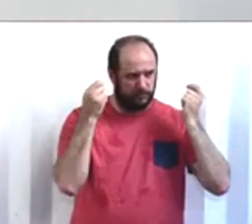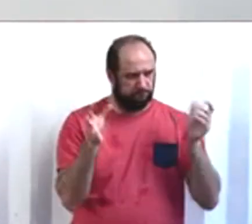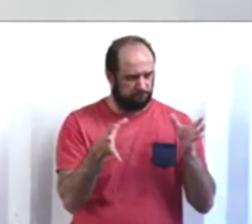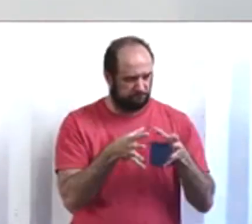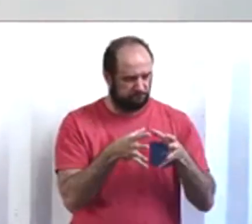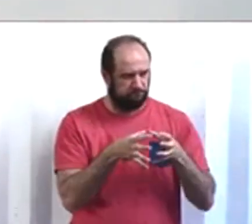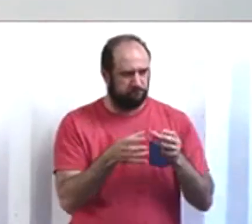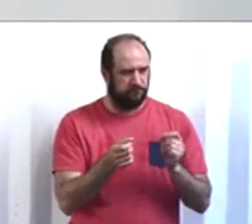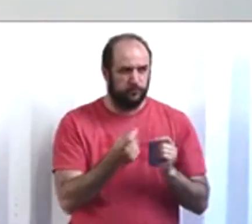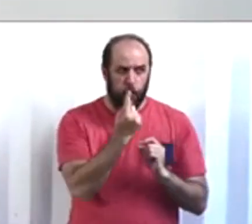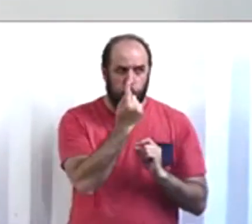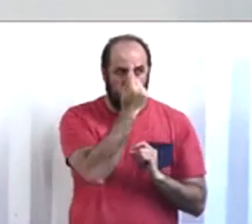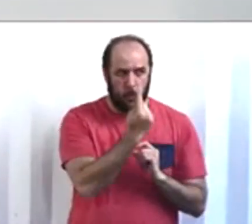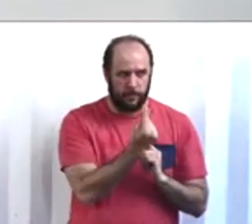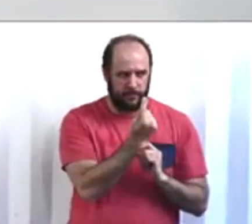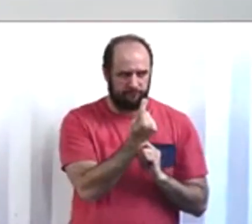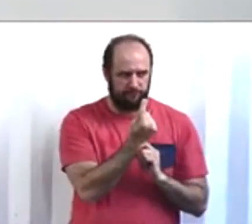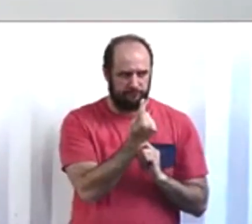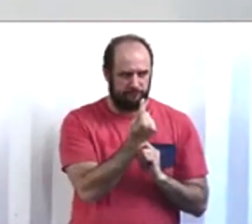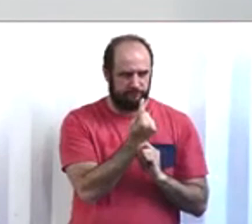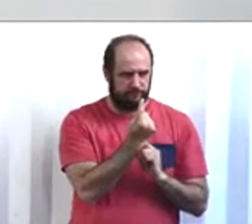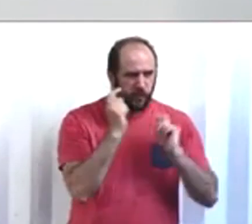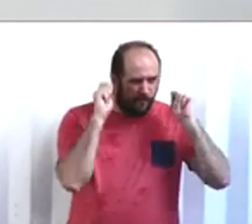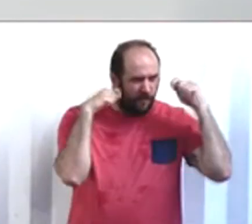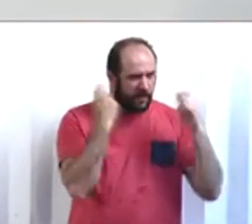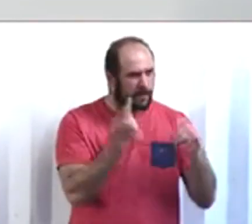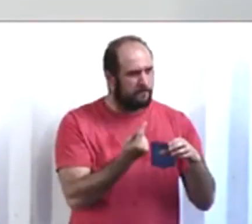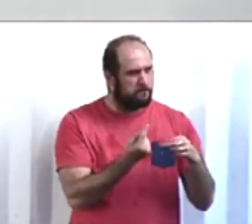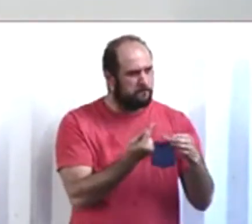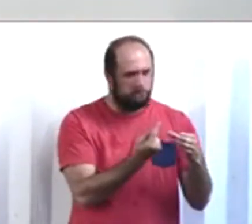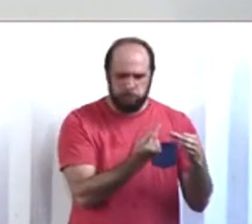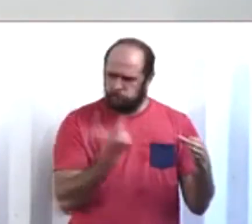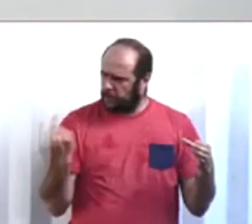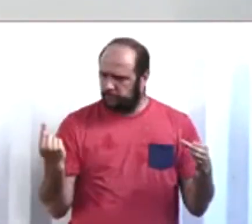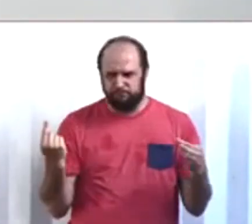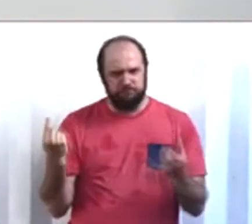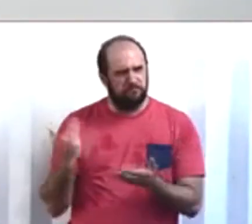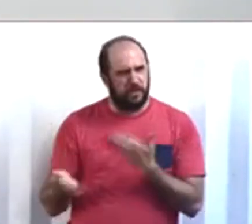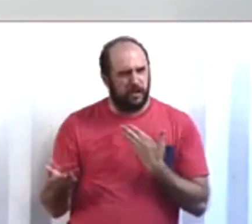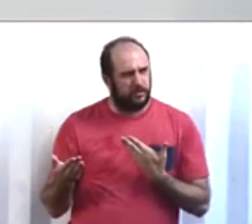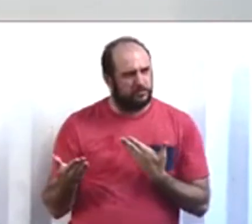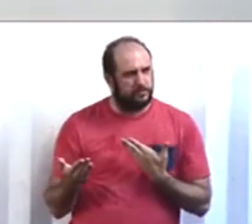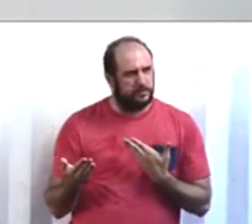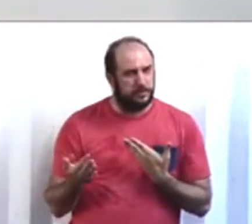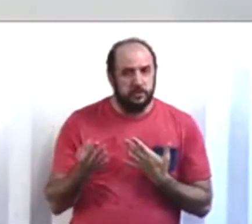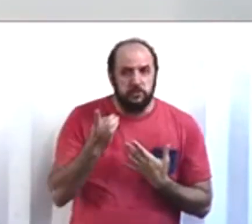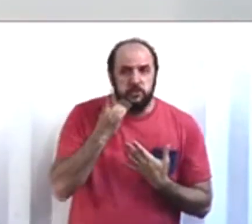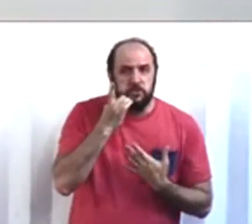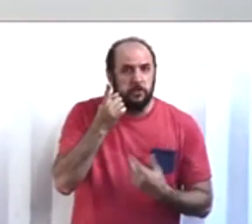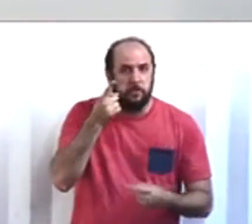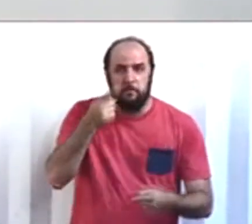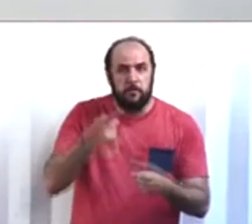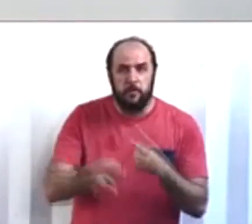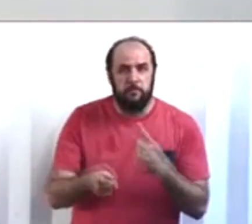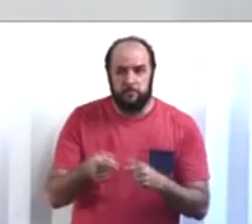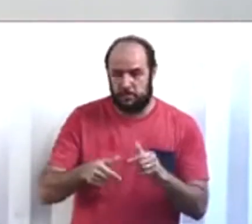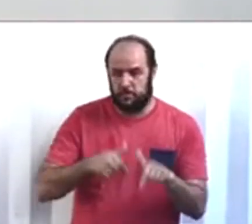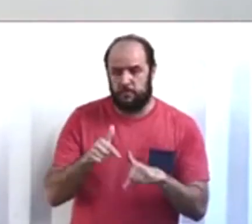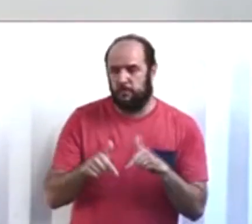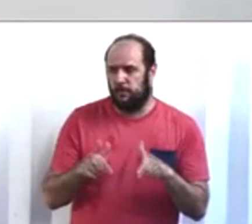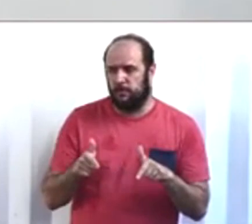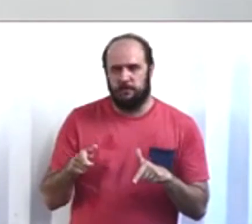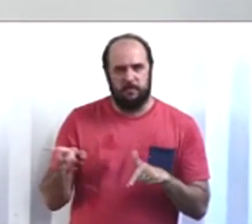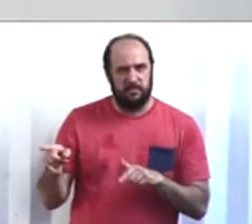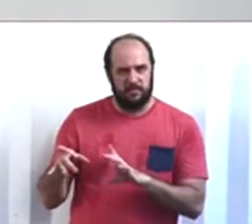vocês tiverem uma ovelha, e ela se perder, e for em um dos dias que é dito que não é para fazer nada, vocês deixam